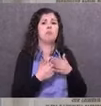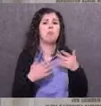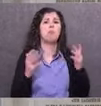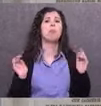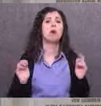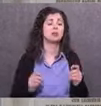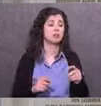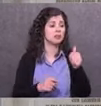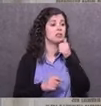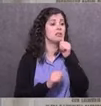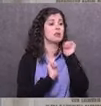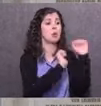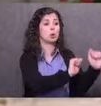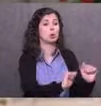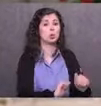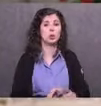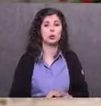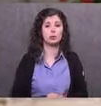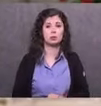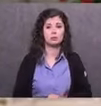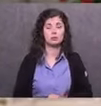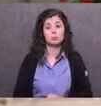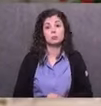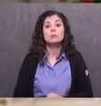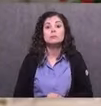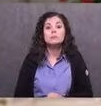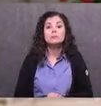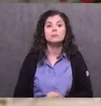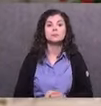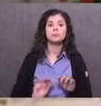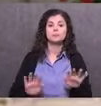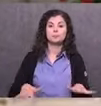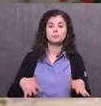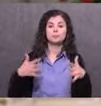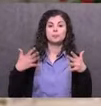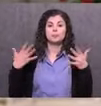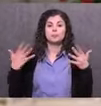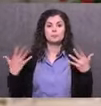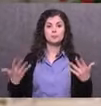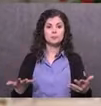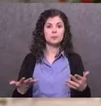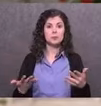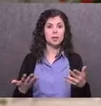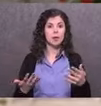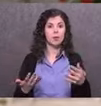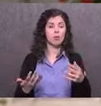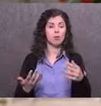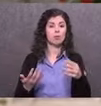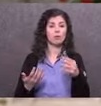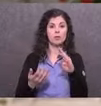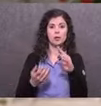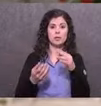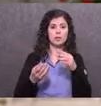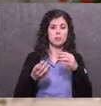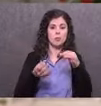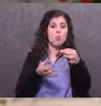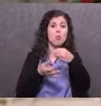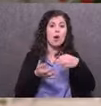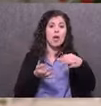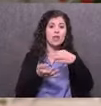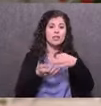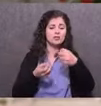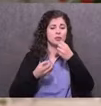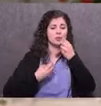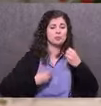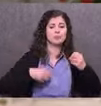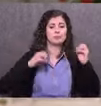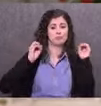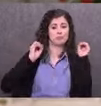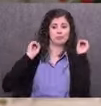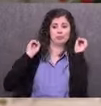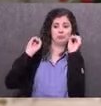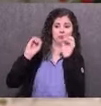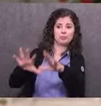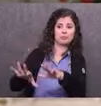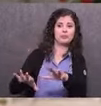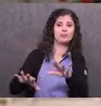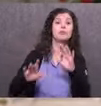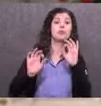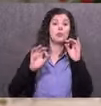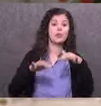contigo. Então arremessou as moedas para o santuário, saiu dali e foi-se